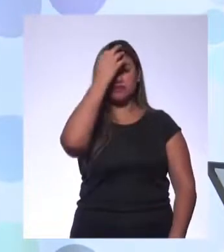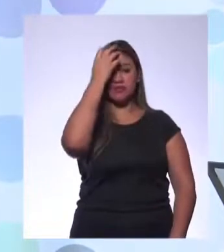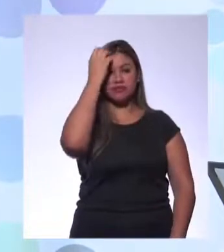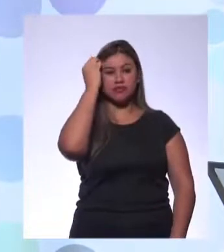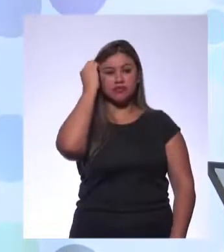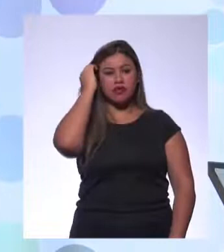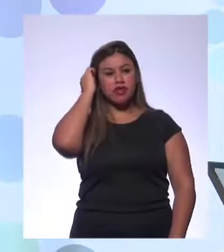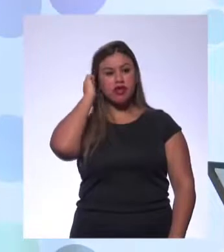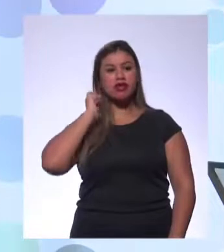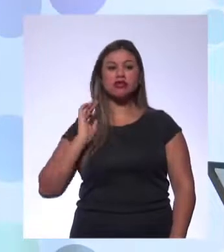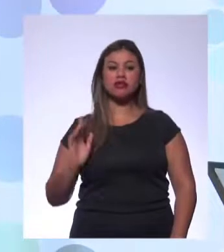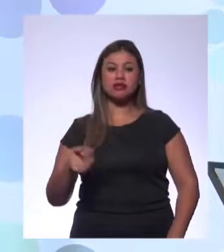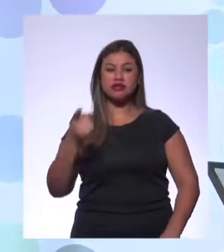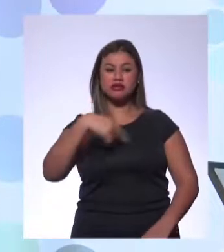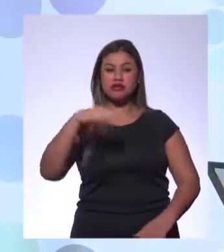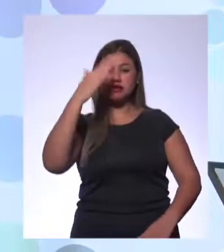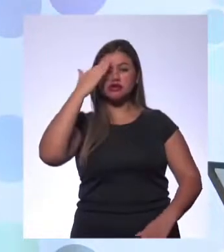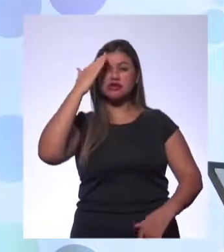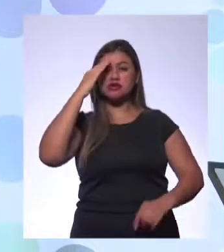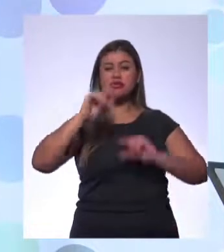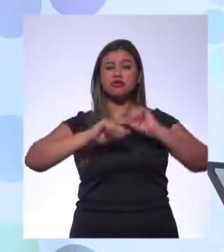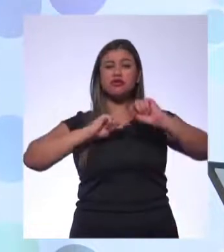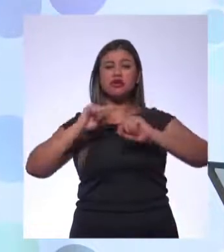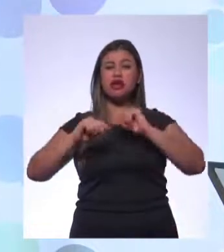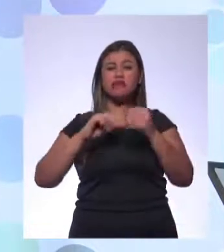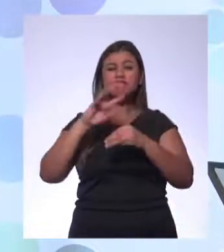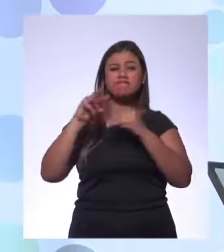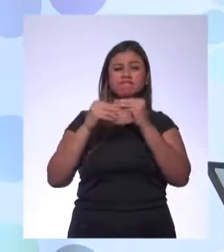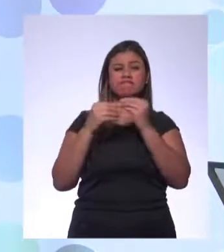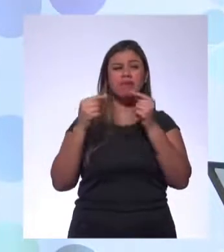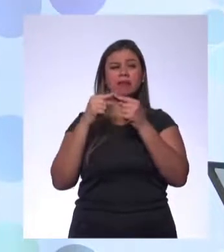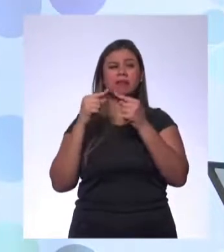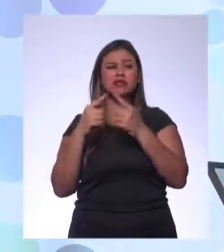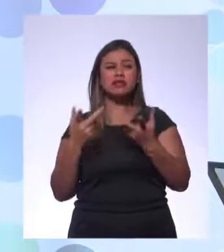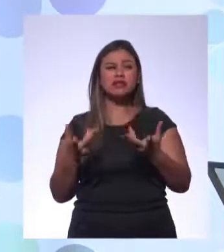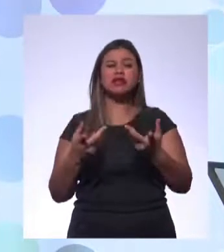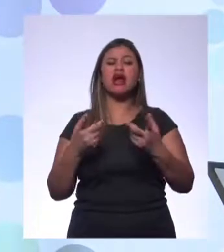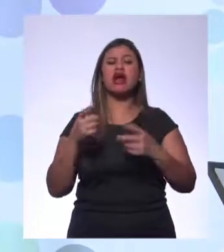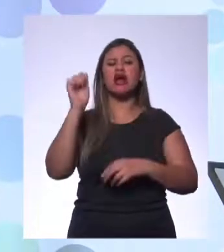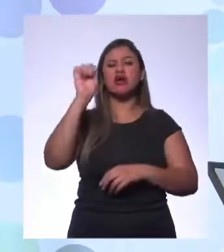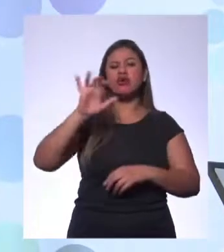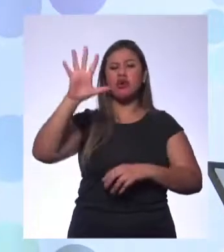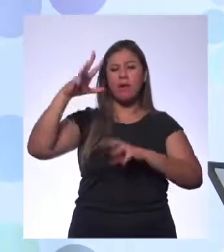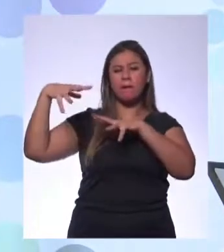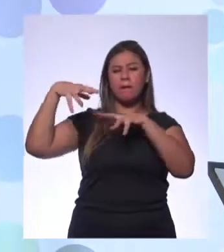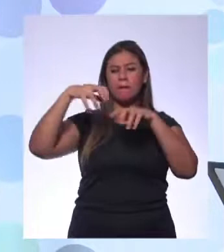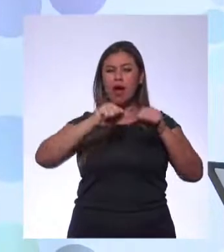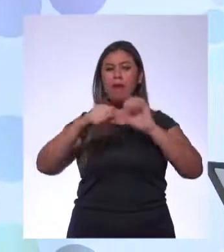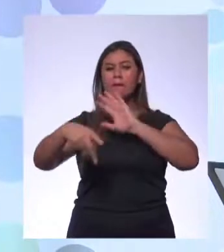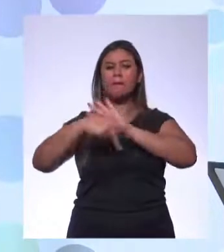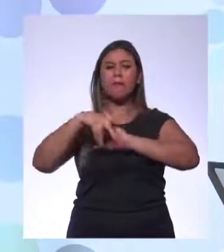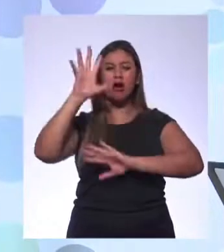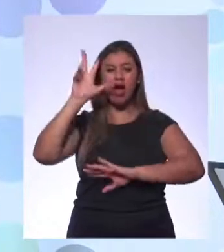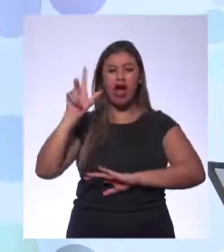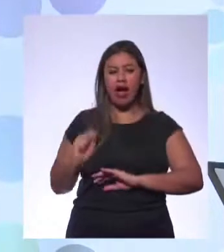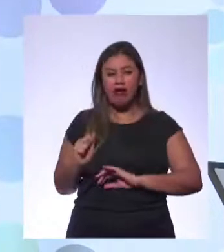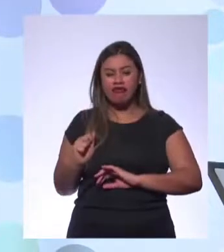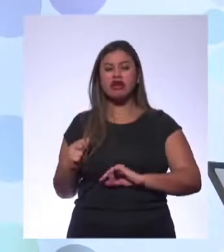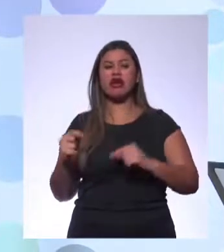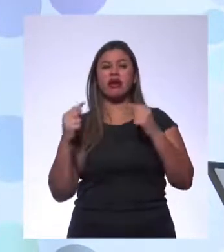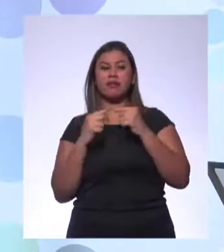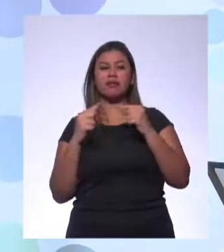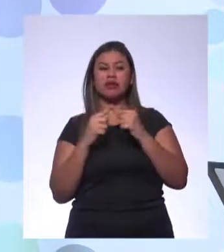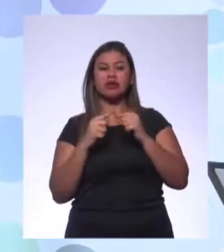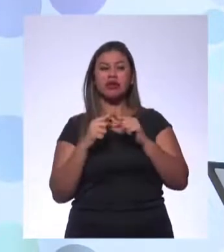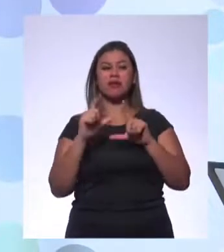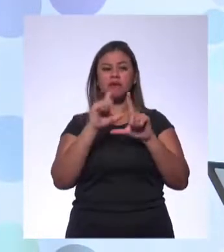entender um pouquinho das implicações, né, dessa ocupação europeia no continente africano. Por meio de uma